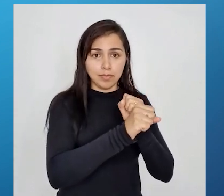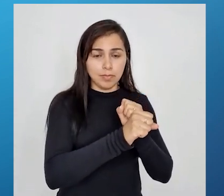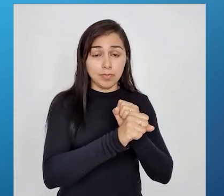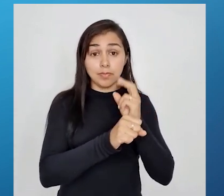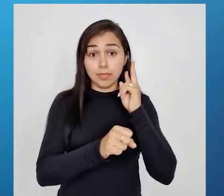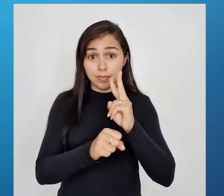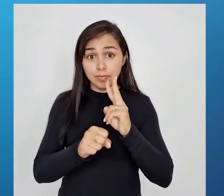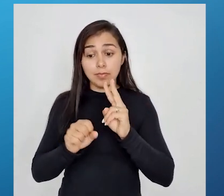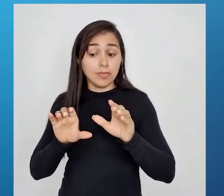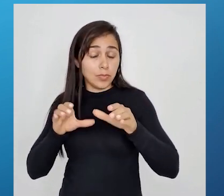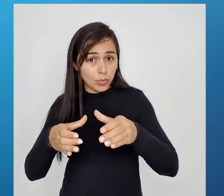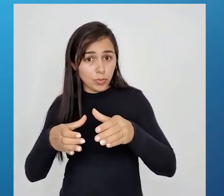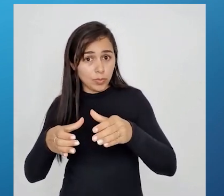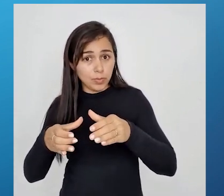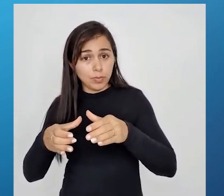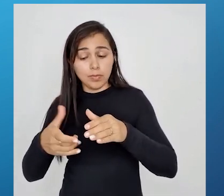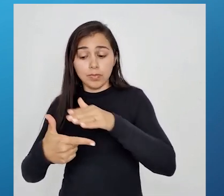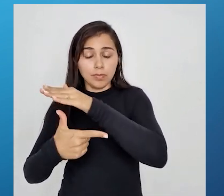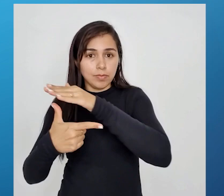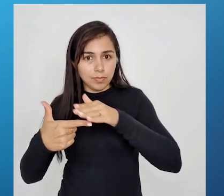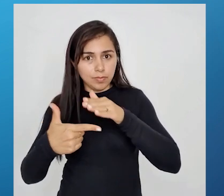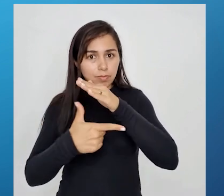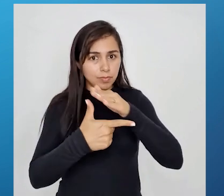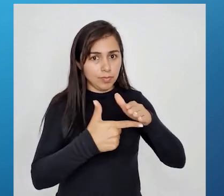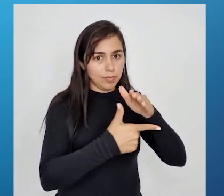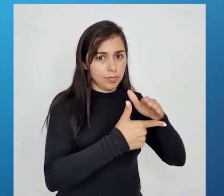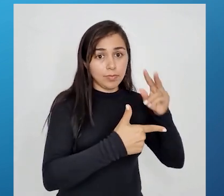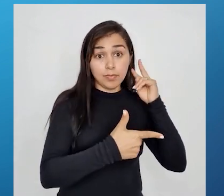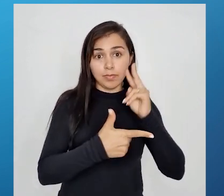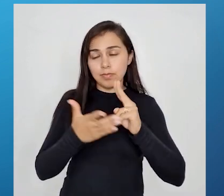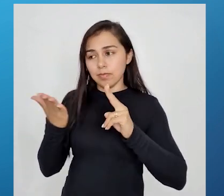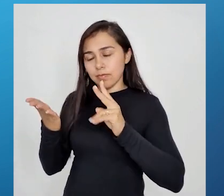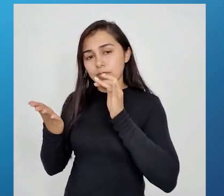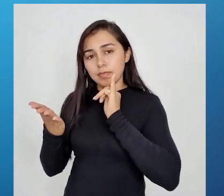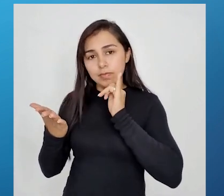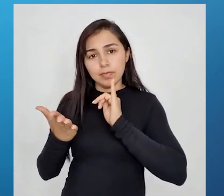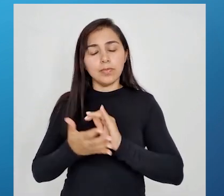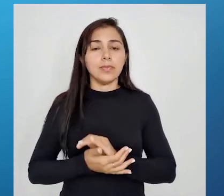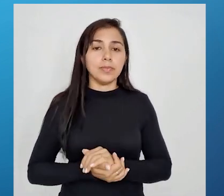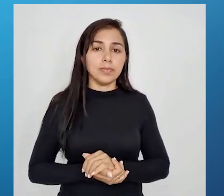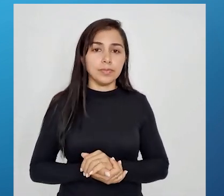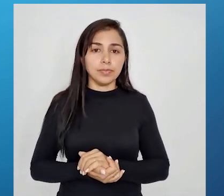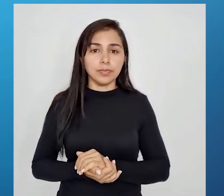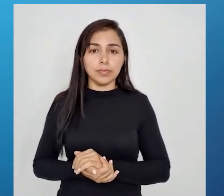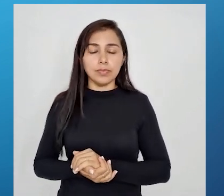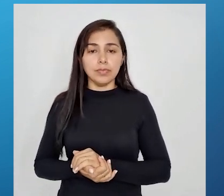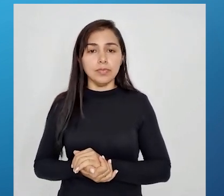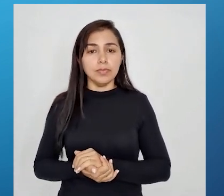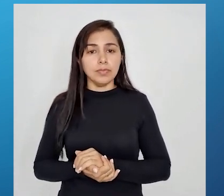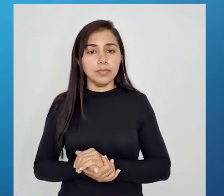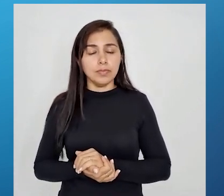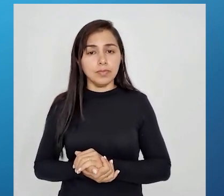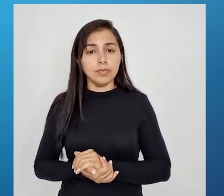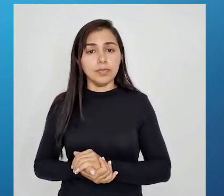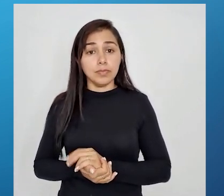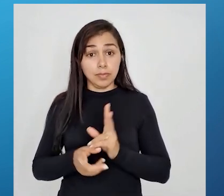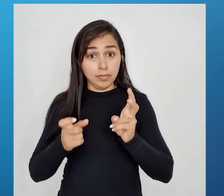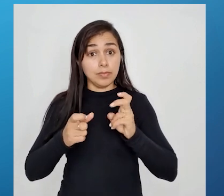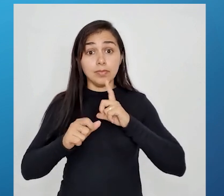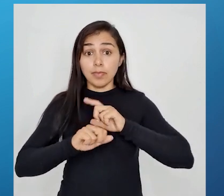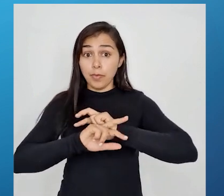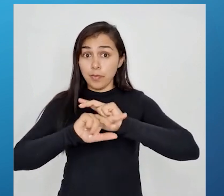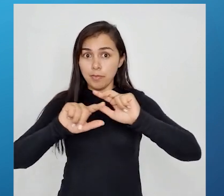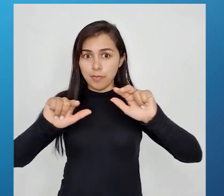uma família de triângulos retângulos. Olha só esses triângulos que eu coloquei aqui pra gente, aumentando os triângulos. Então considere